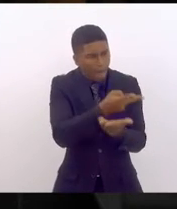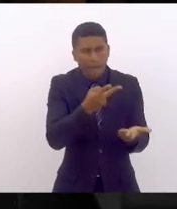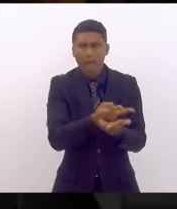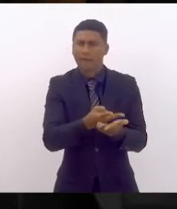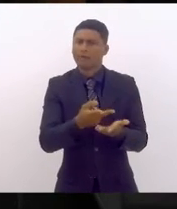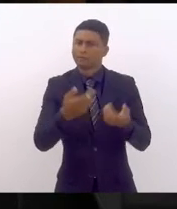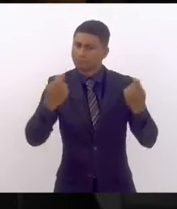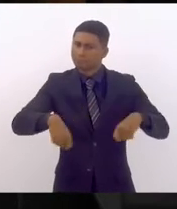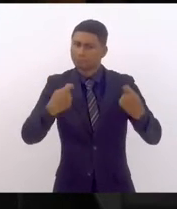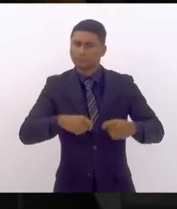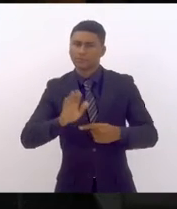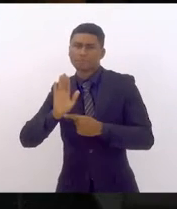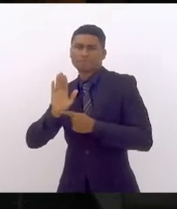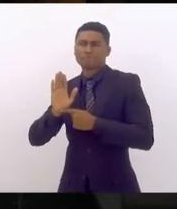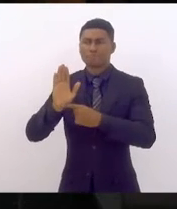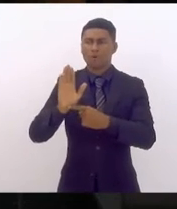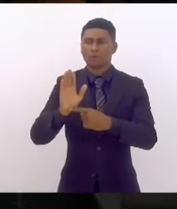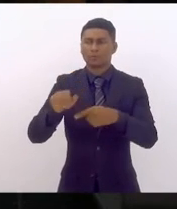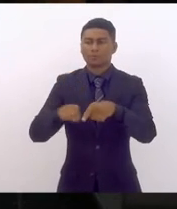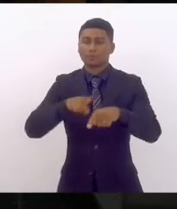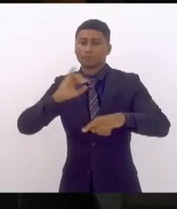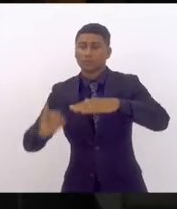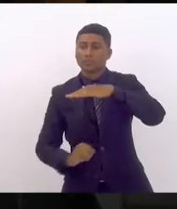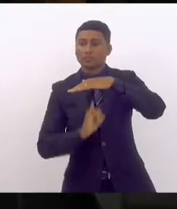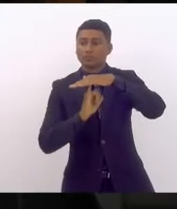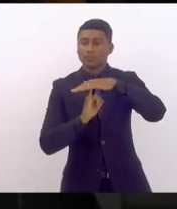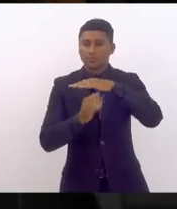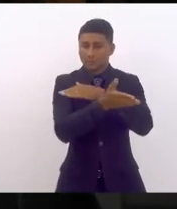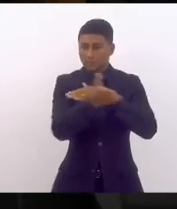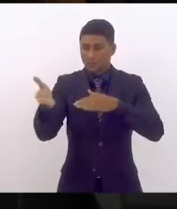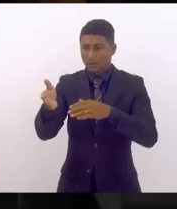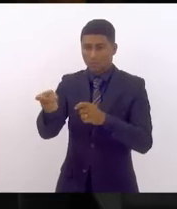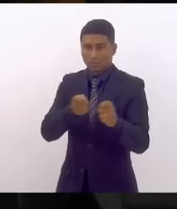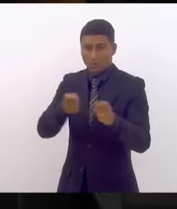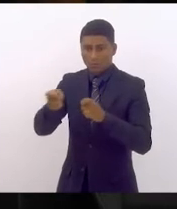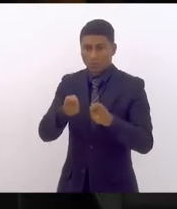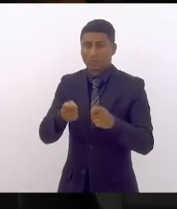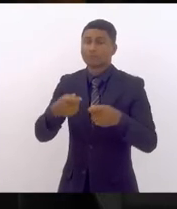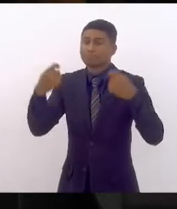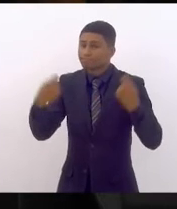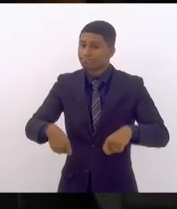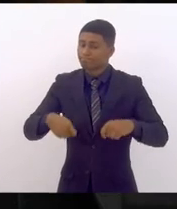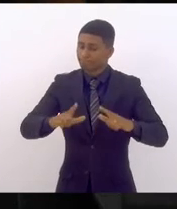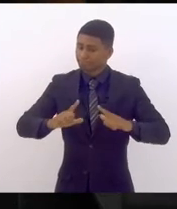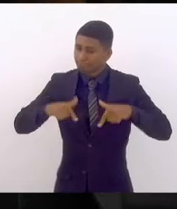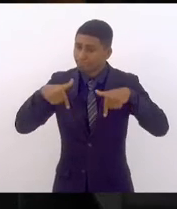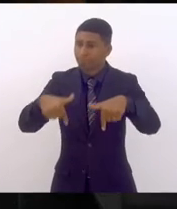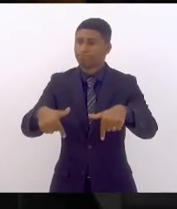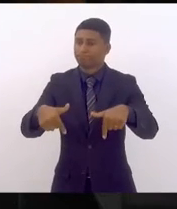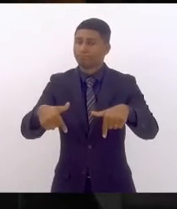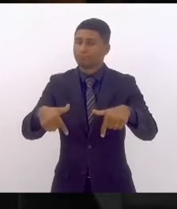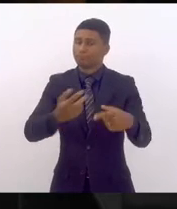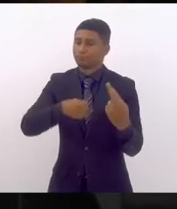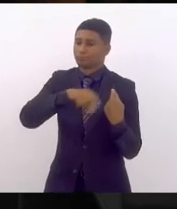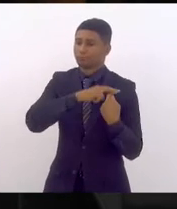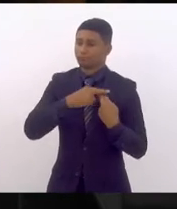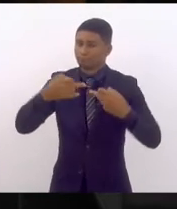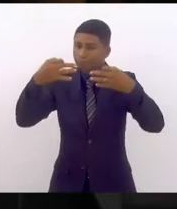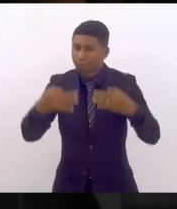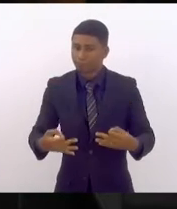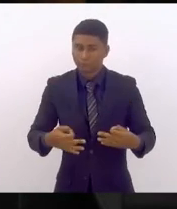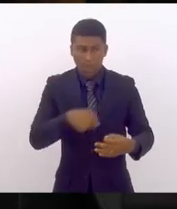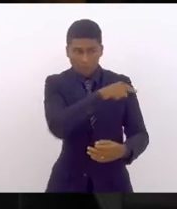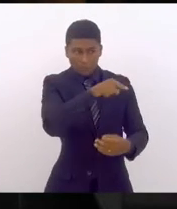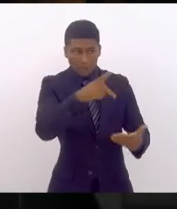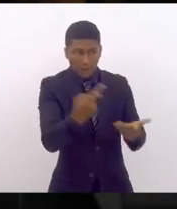que as instituições de controle cumpram o seu dever Como estão cumprindo de